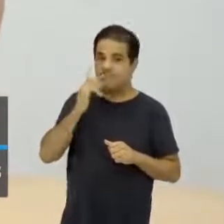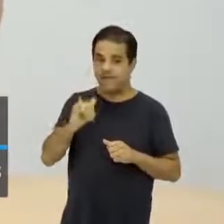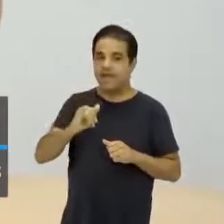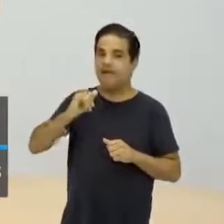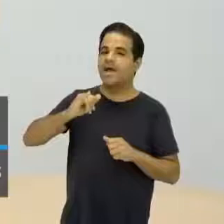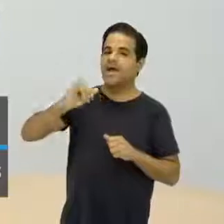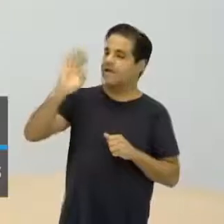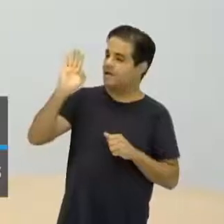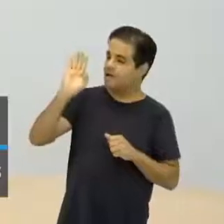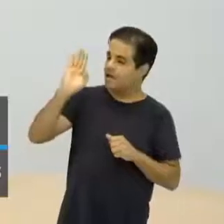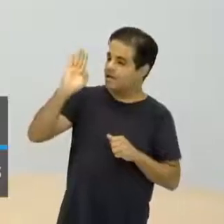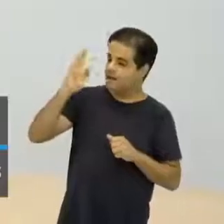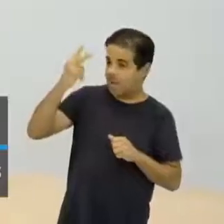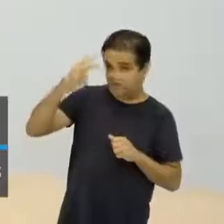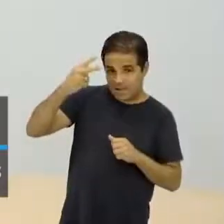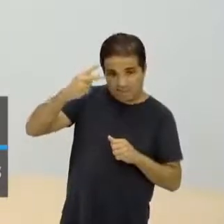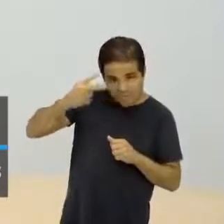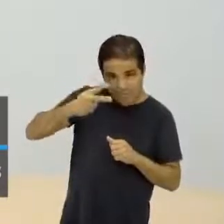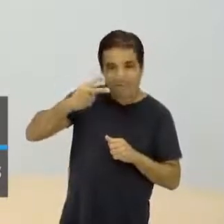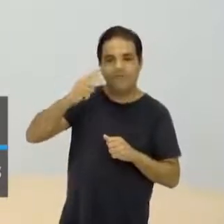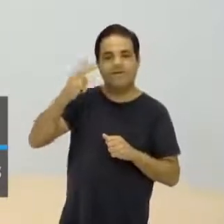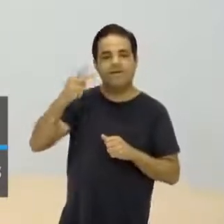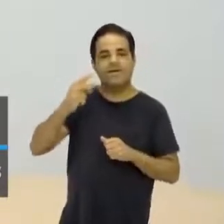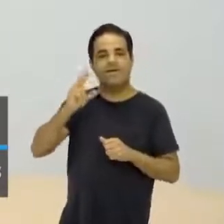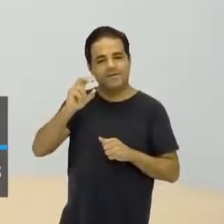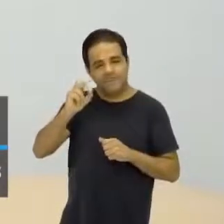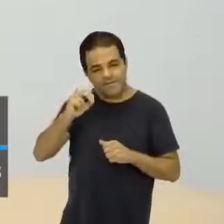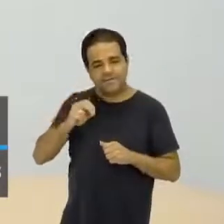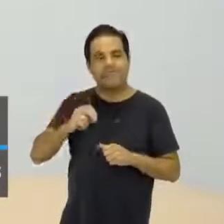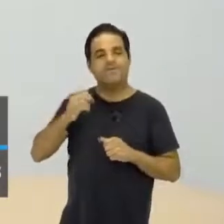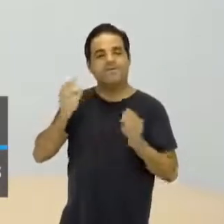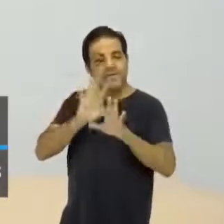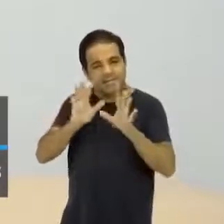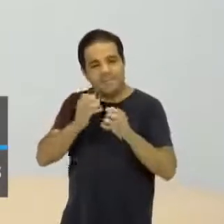do bisavô Patrício. A gente se despede com muito, muito,